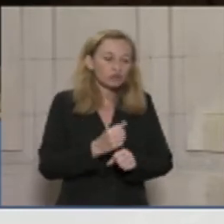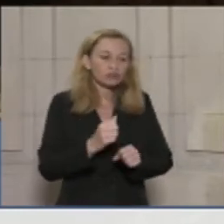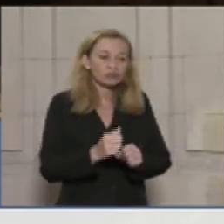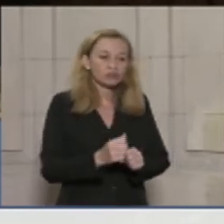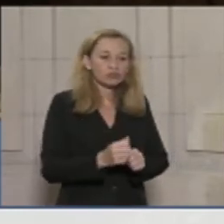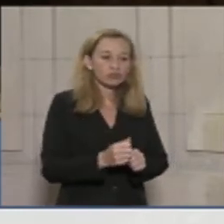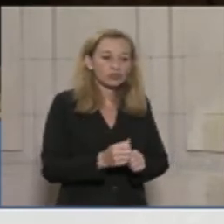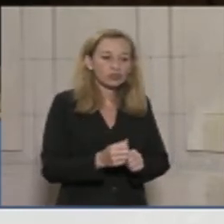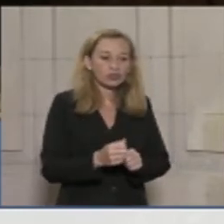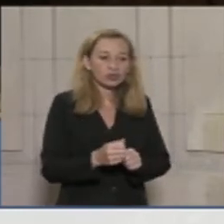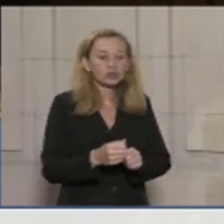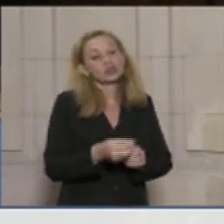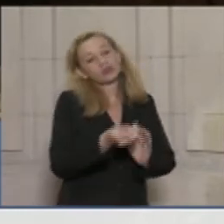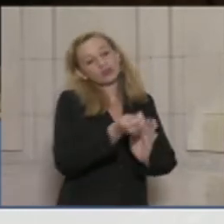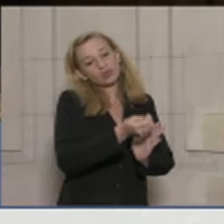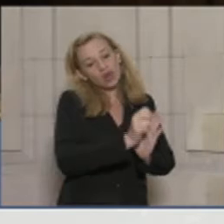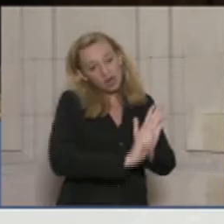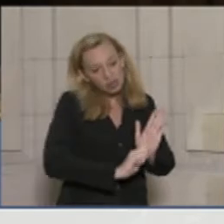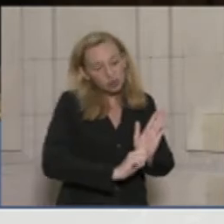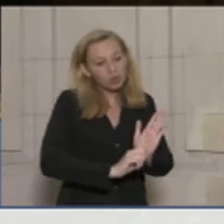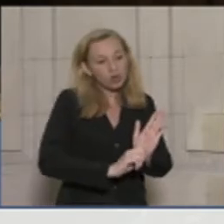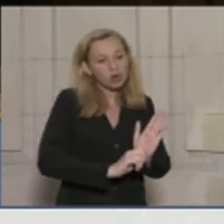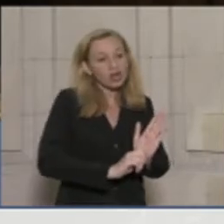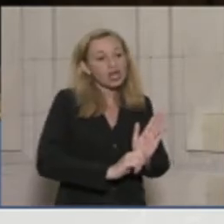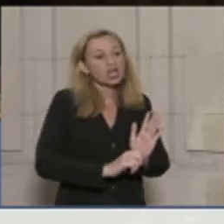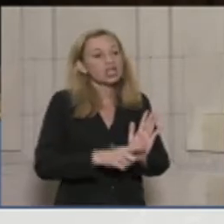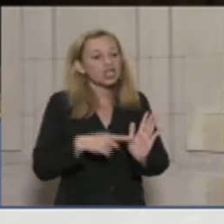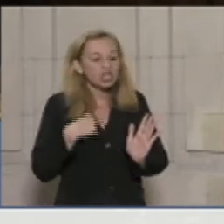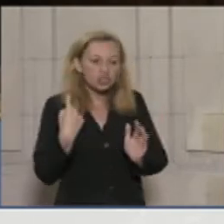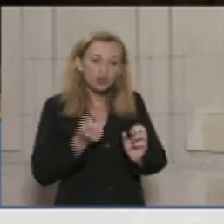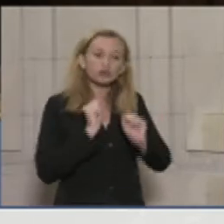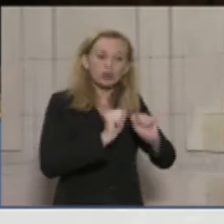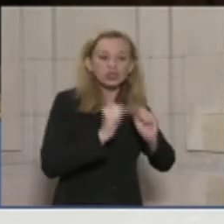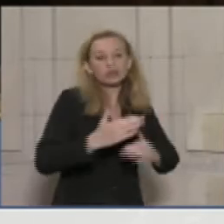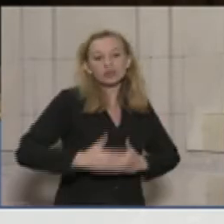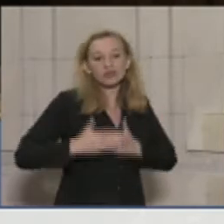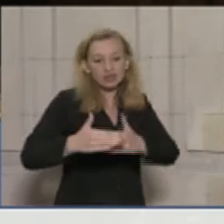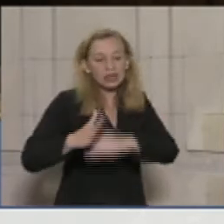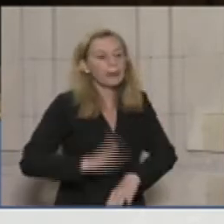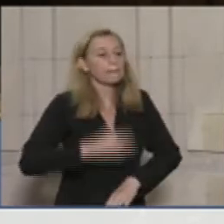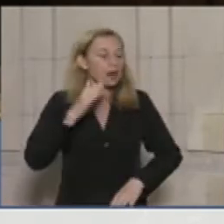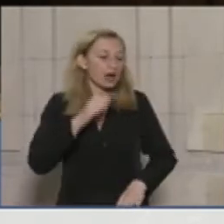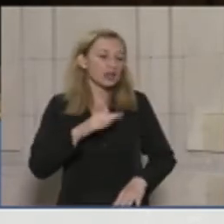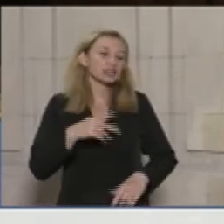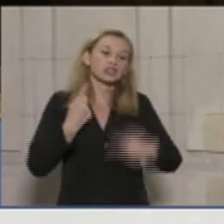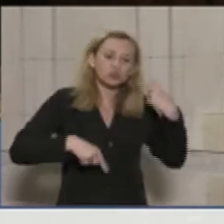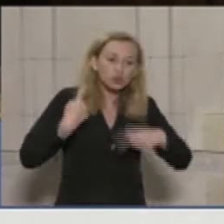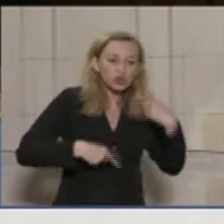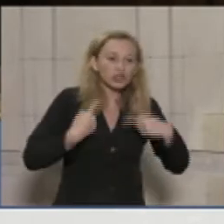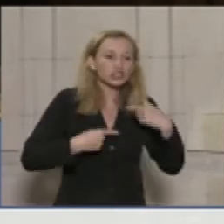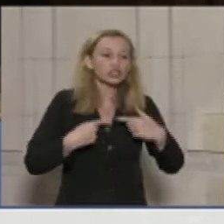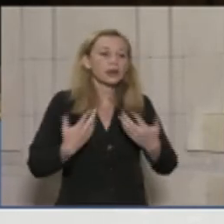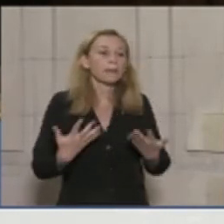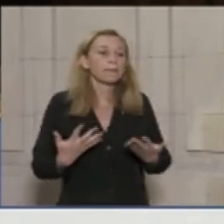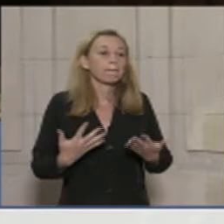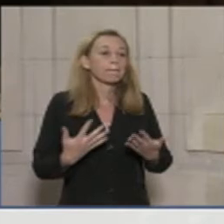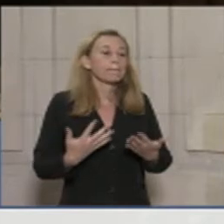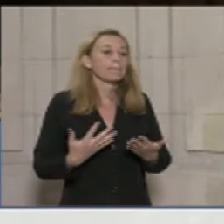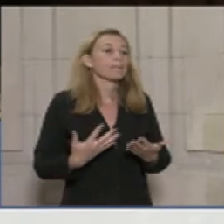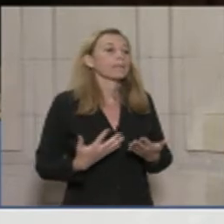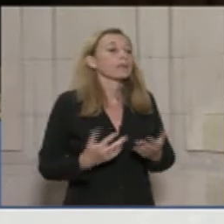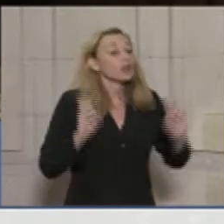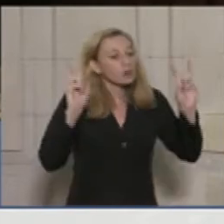entregue na presidência, e que possamos avançar cada vez mais nas políticas que permeiam